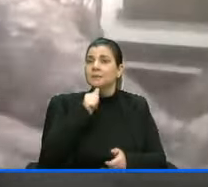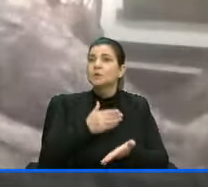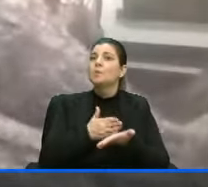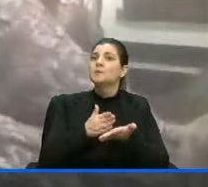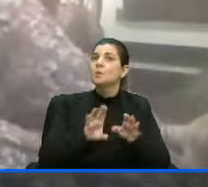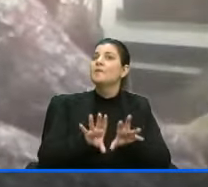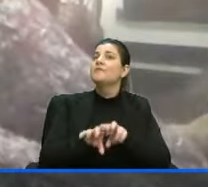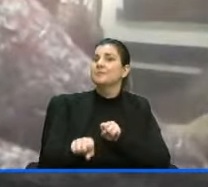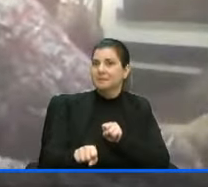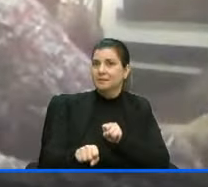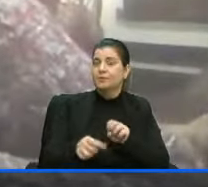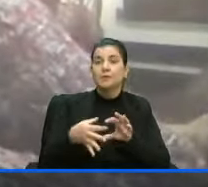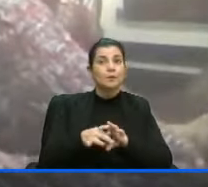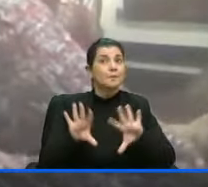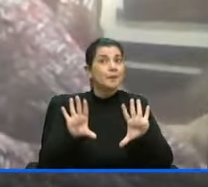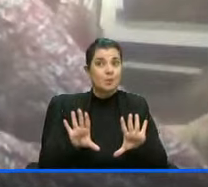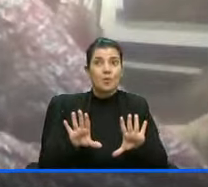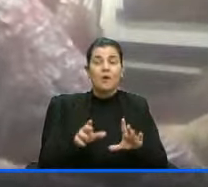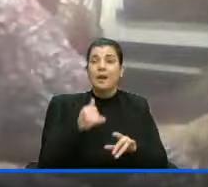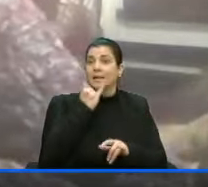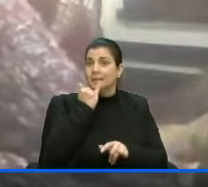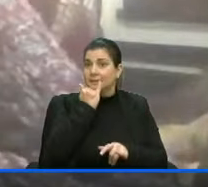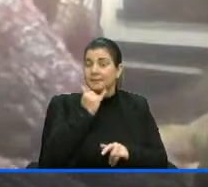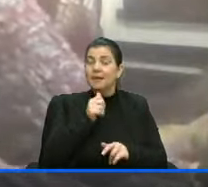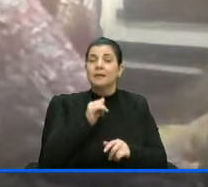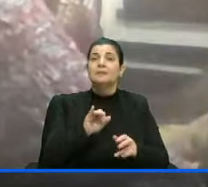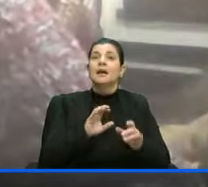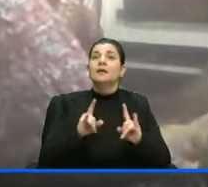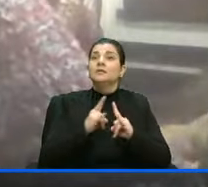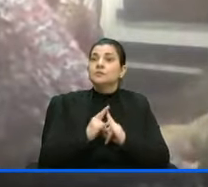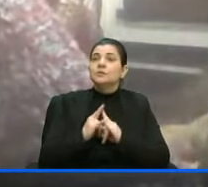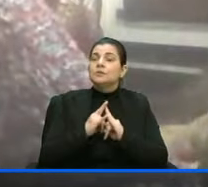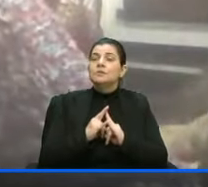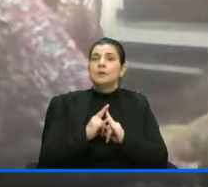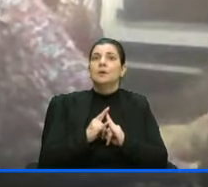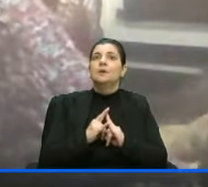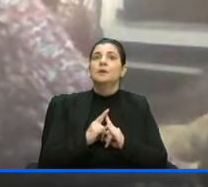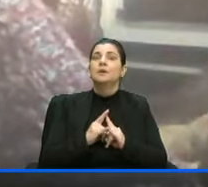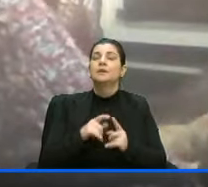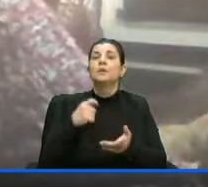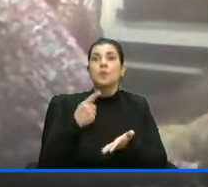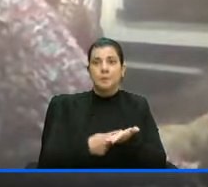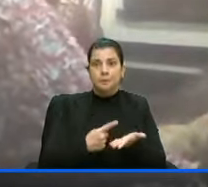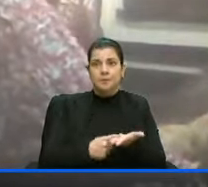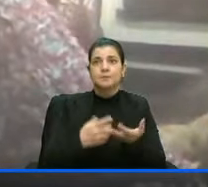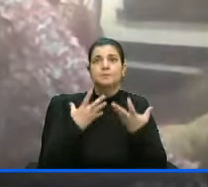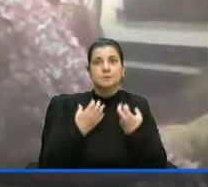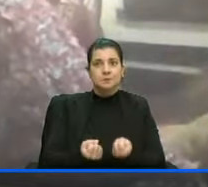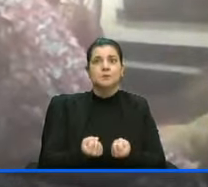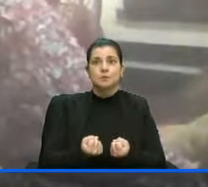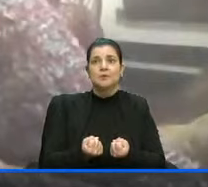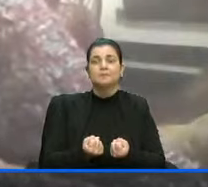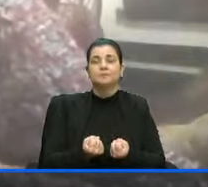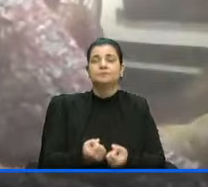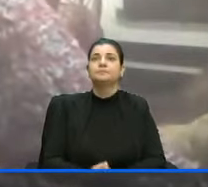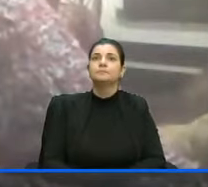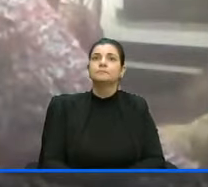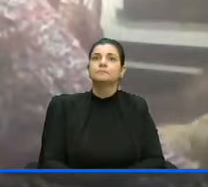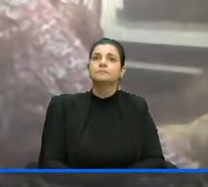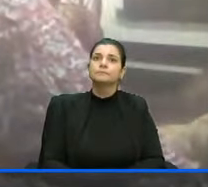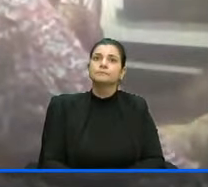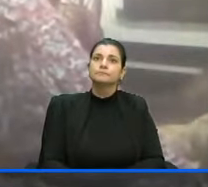na instituição. E, de fato, isso é um compromisso que temos que assumir como municipalidade, né?